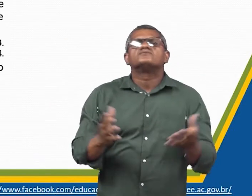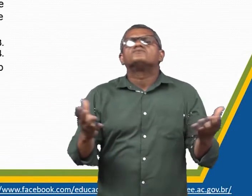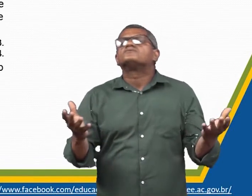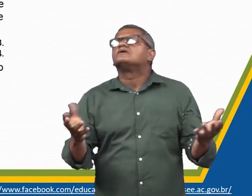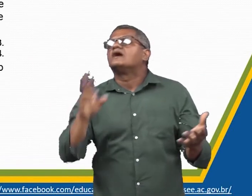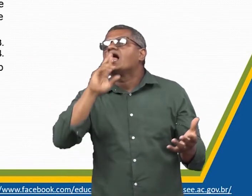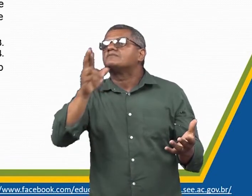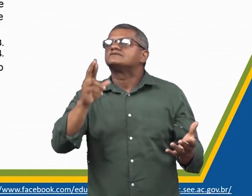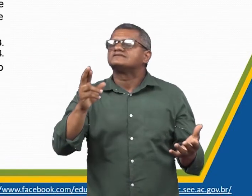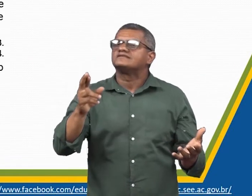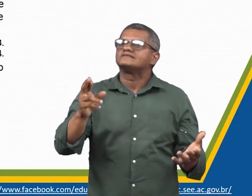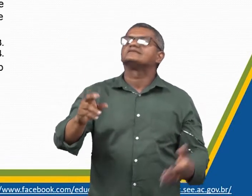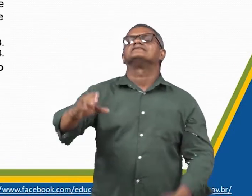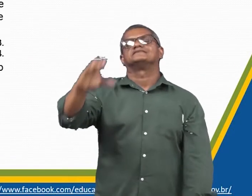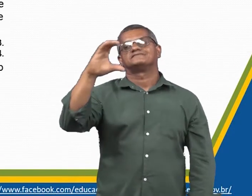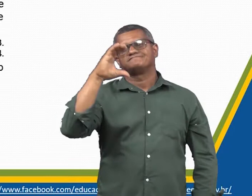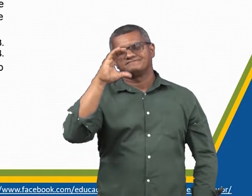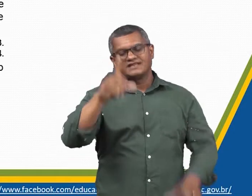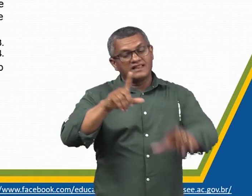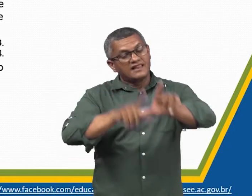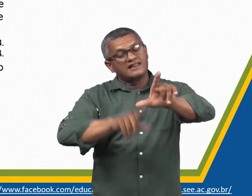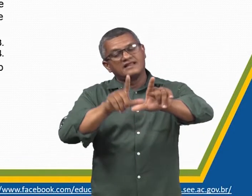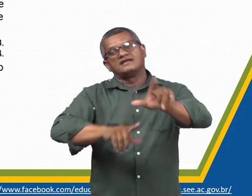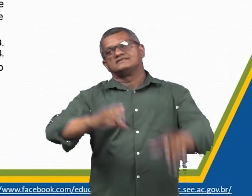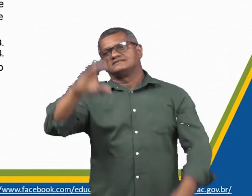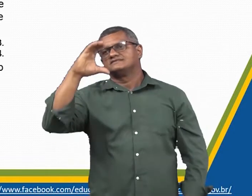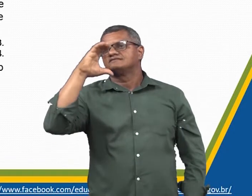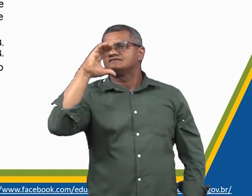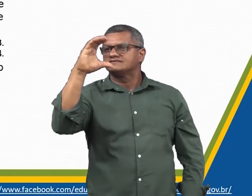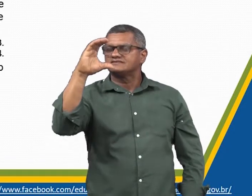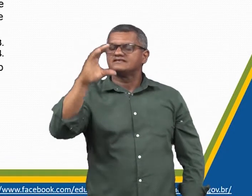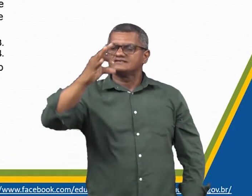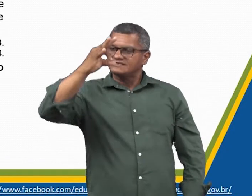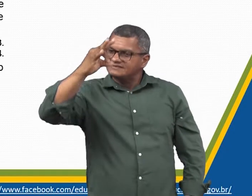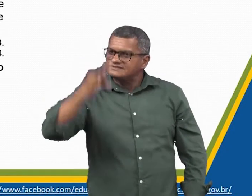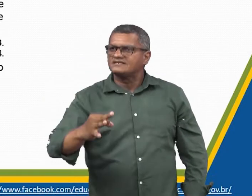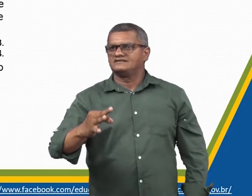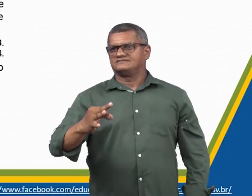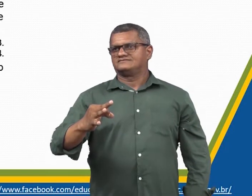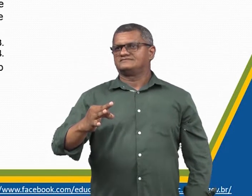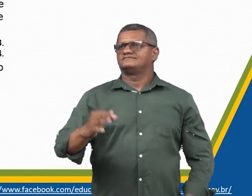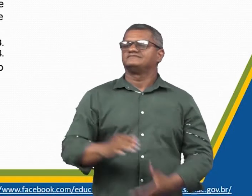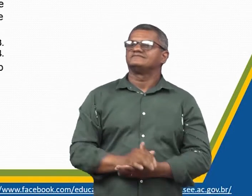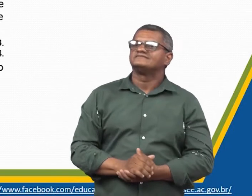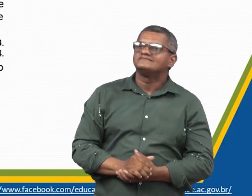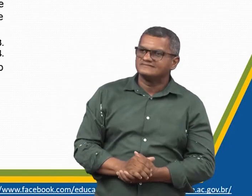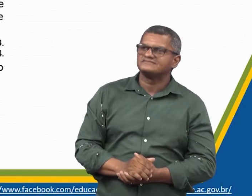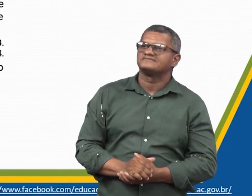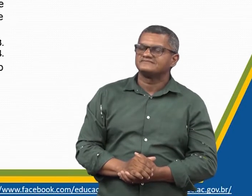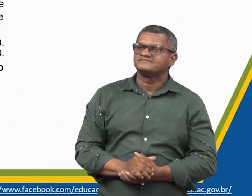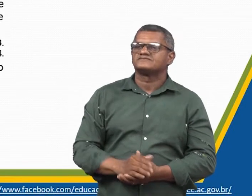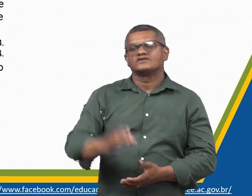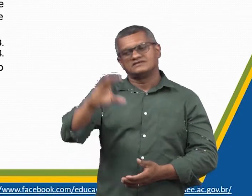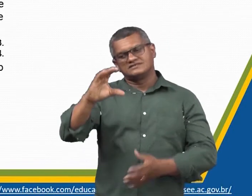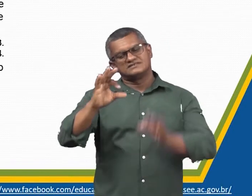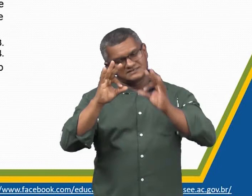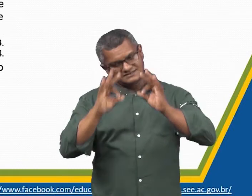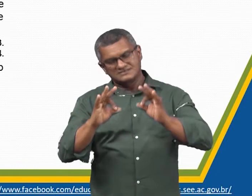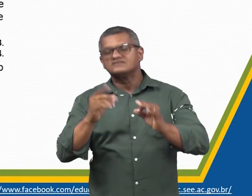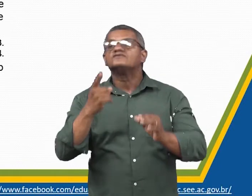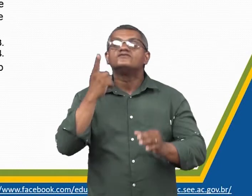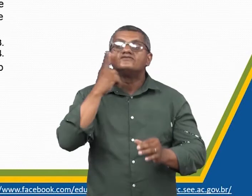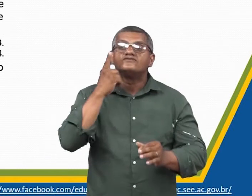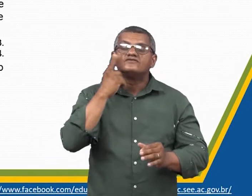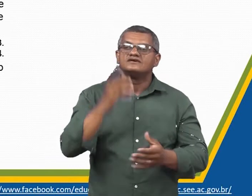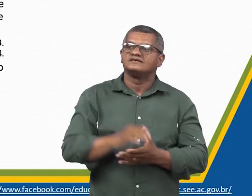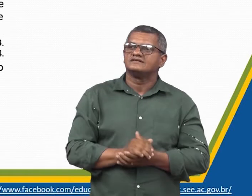caso, né, a alternativa correta é a letra C, obtenção do consenso e a mobilização